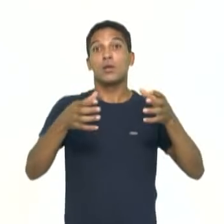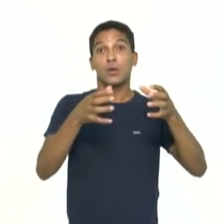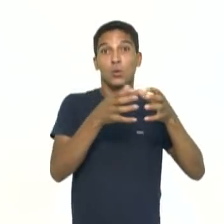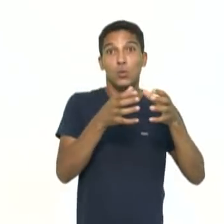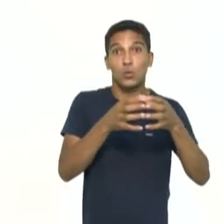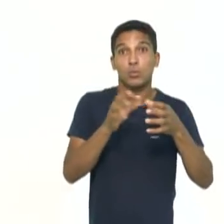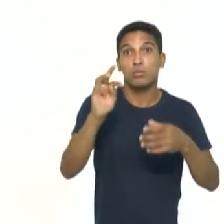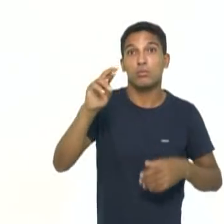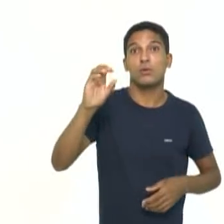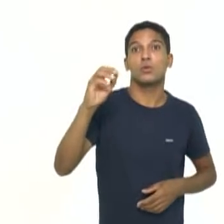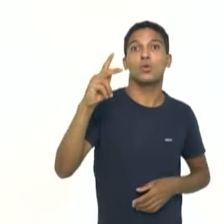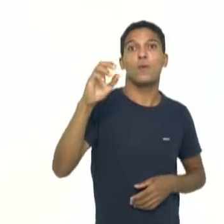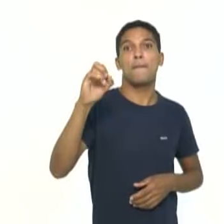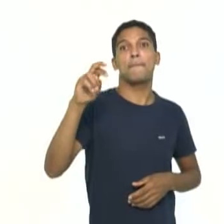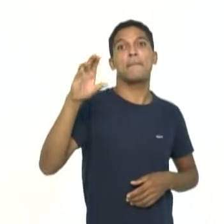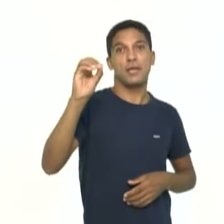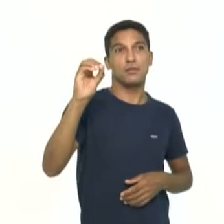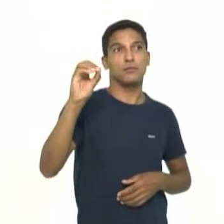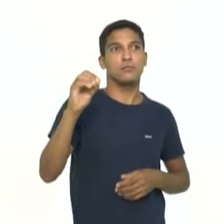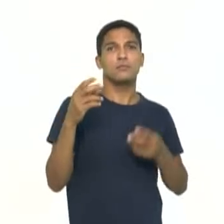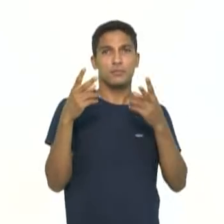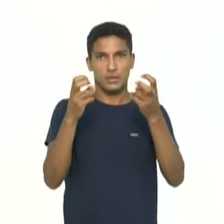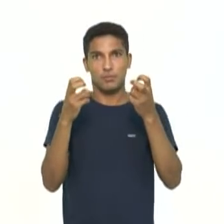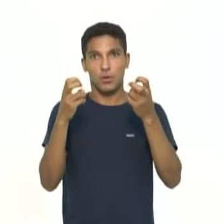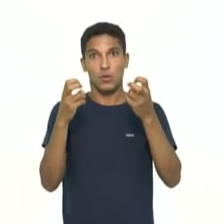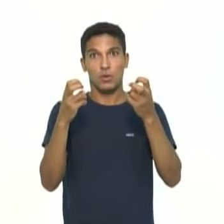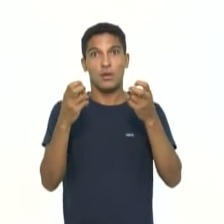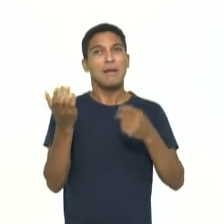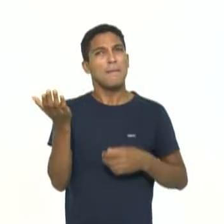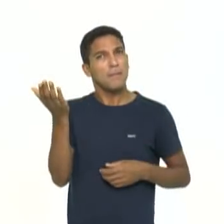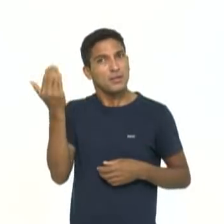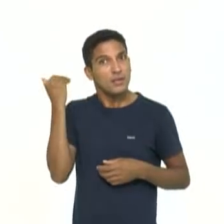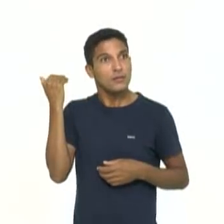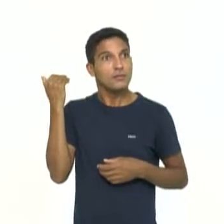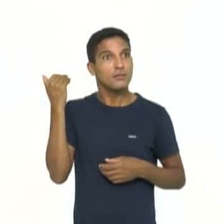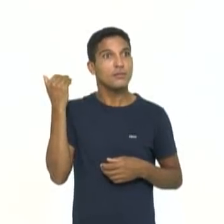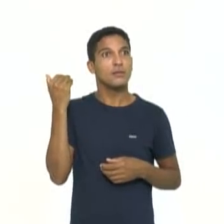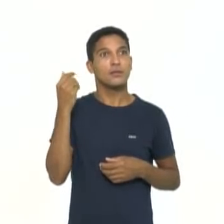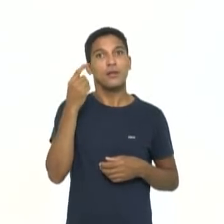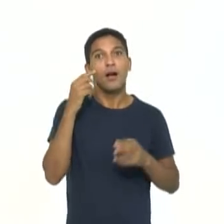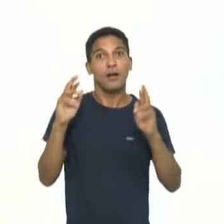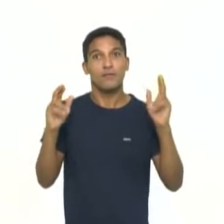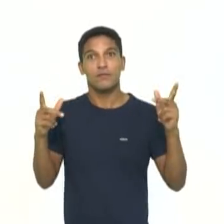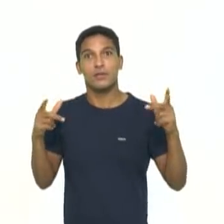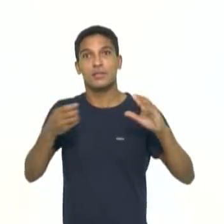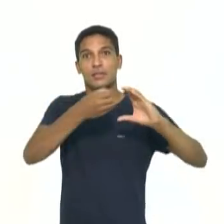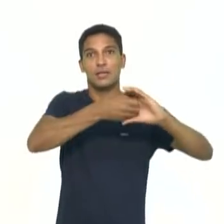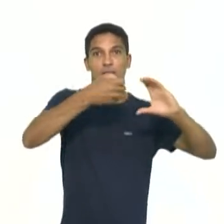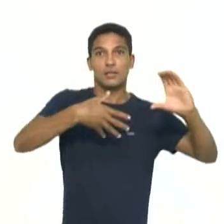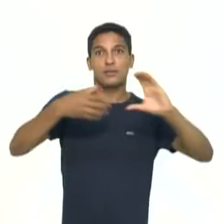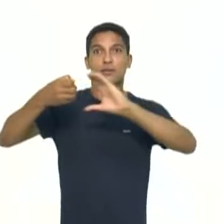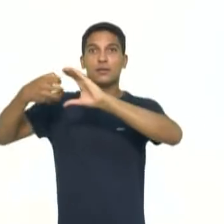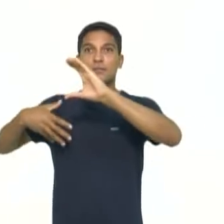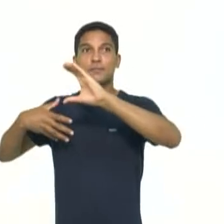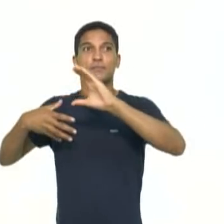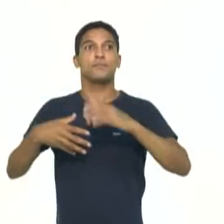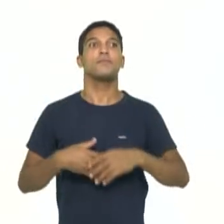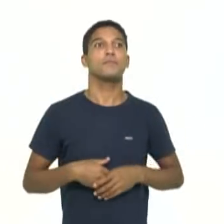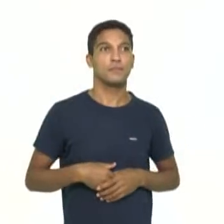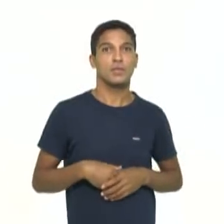não há botões. No moderno, já existem botões. E a diferença de classe social, o peão e o dono da